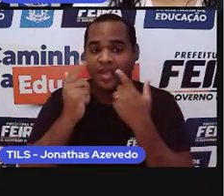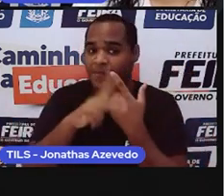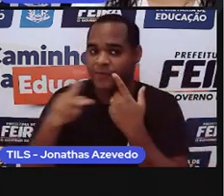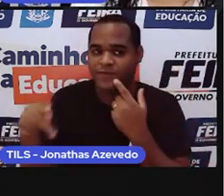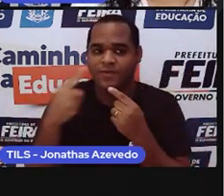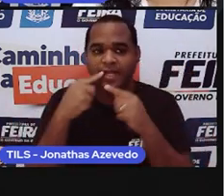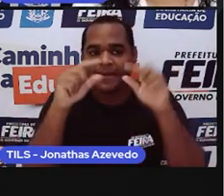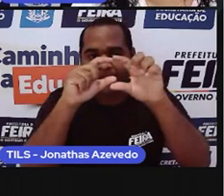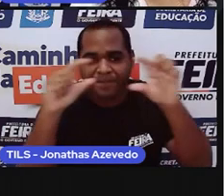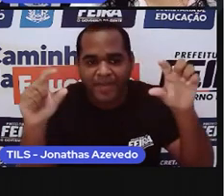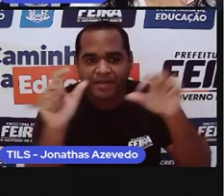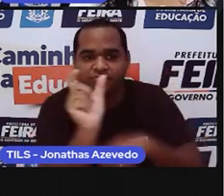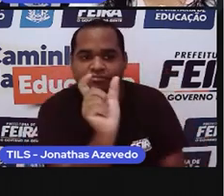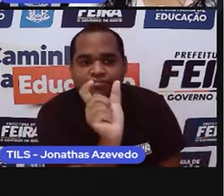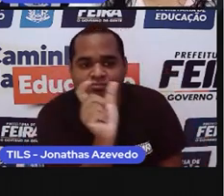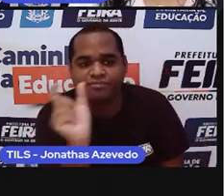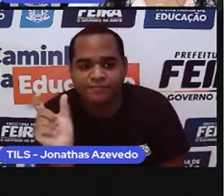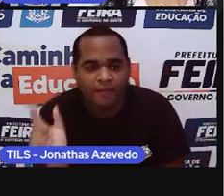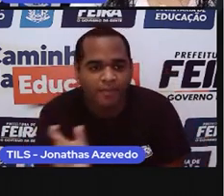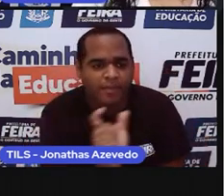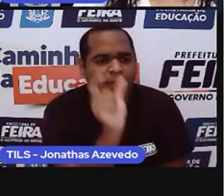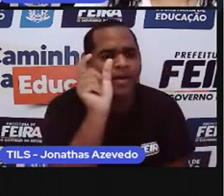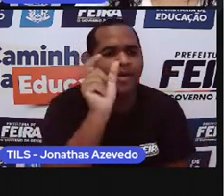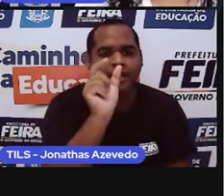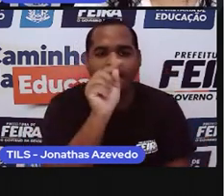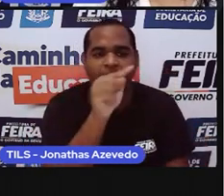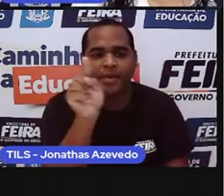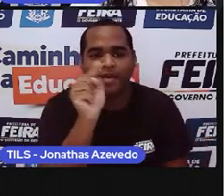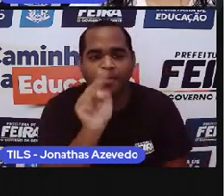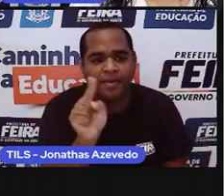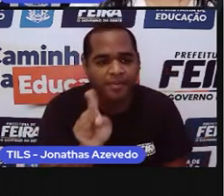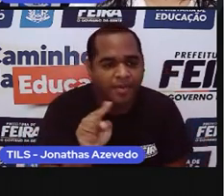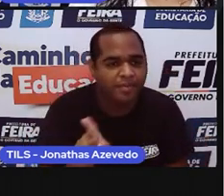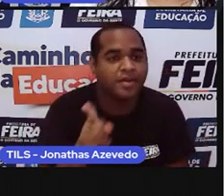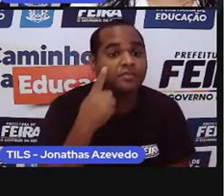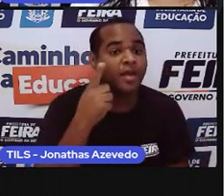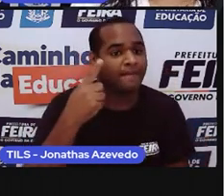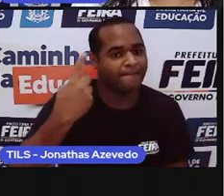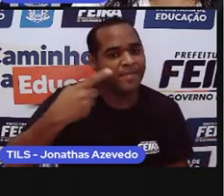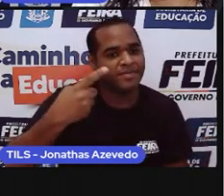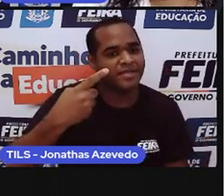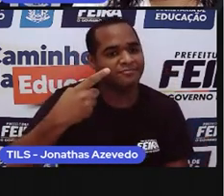algumas palavrinhas para você lembrar do primeiro